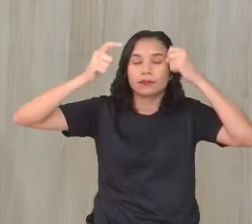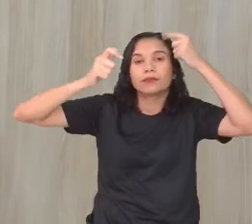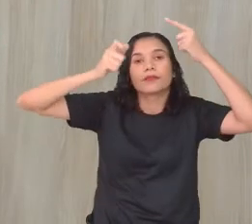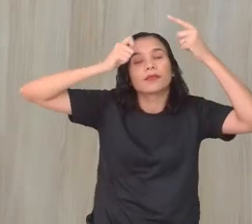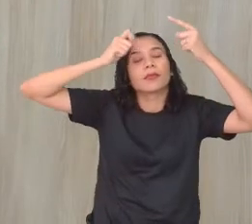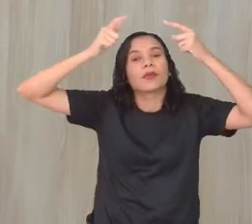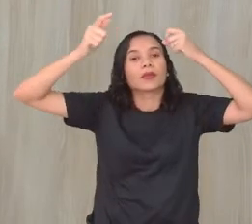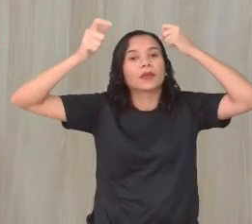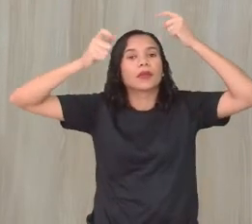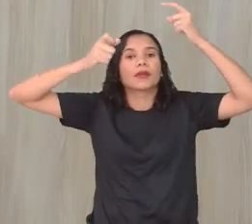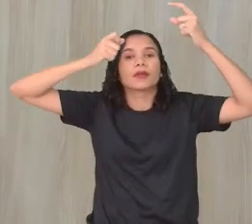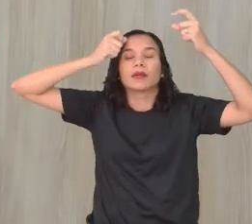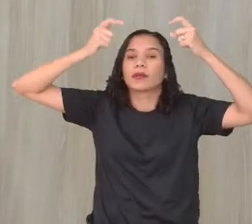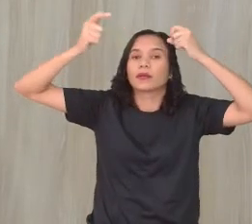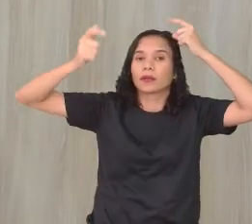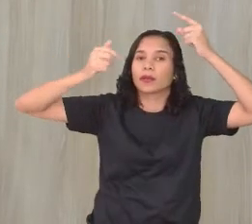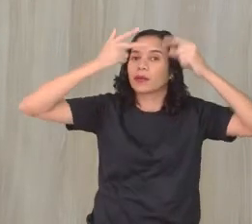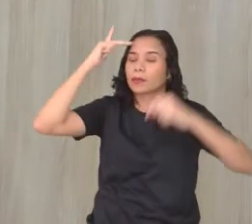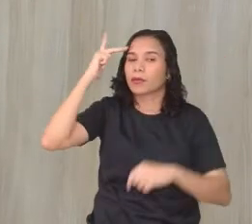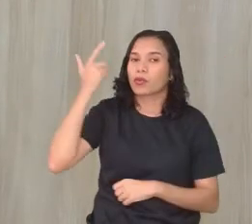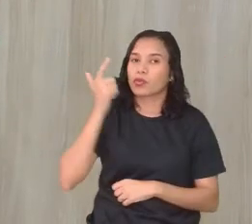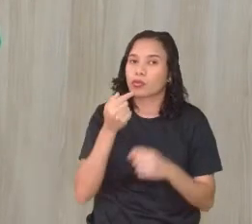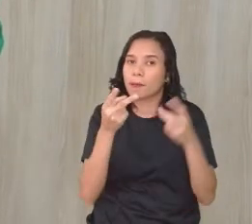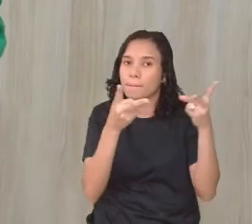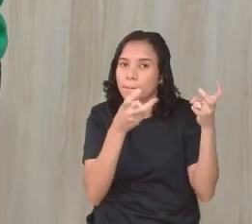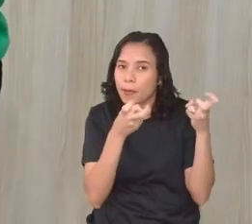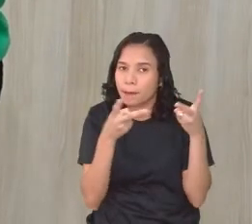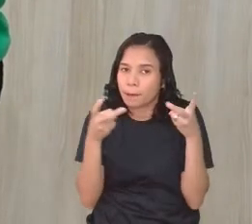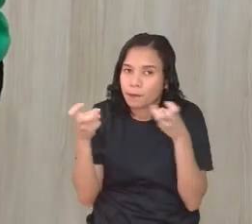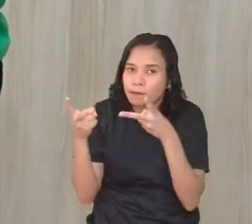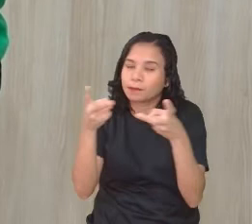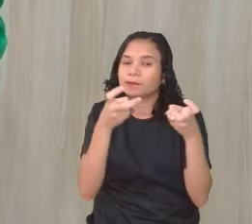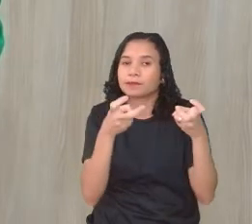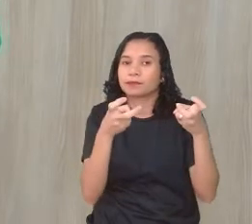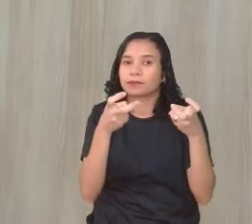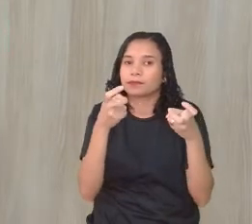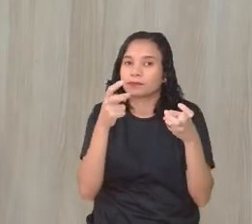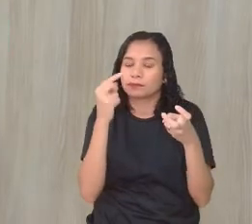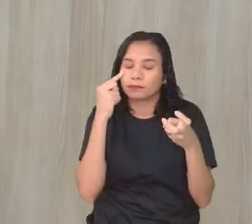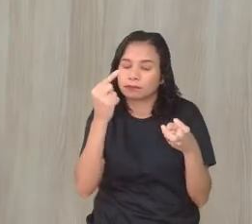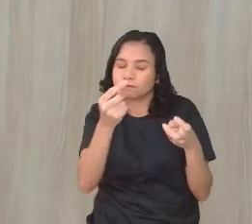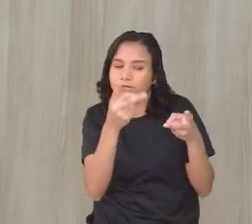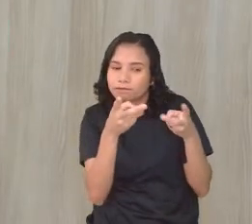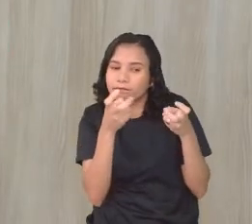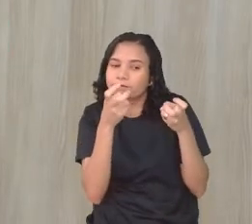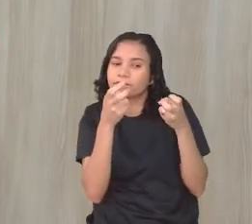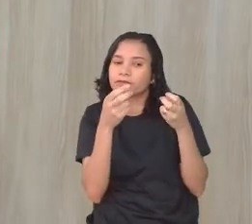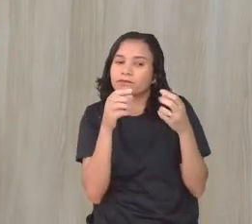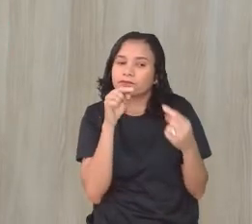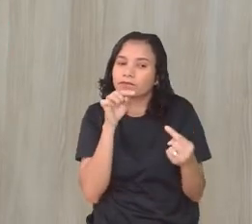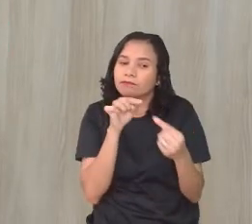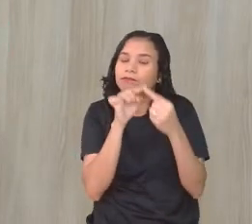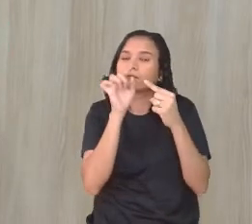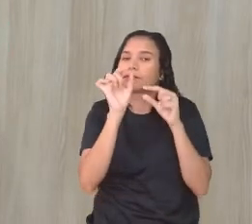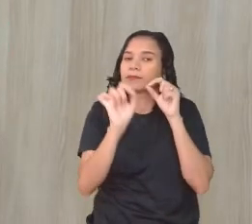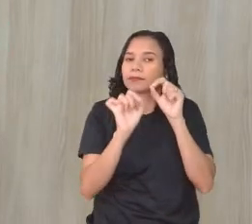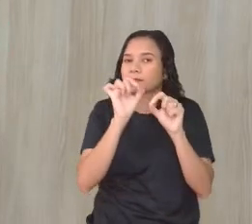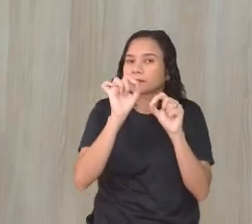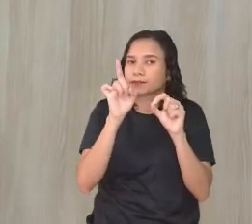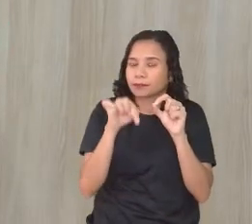na construção de ideias que você vai perceber, não é? Você vai interpretar, não é? Qual